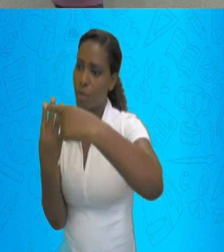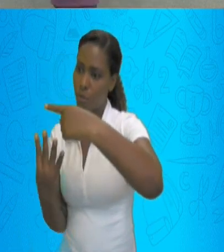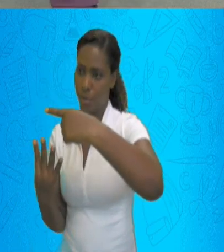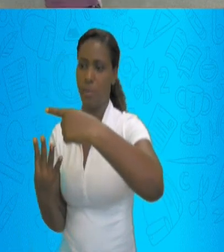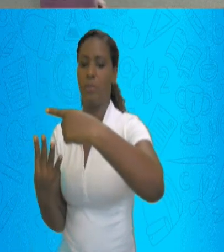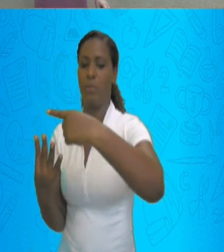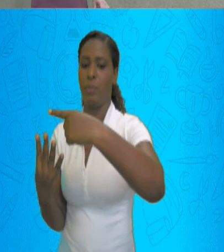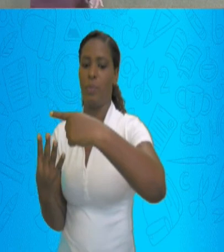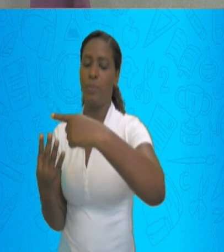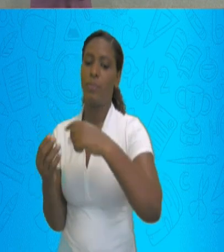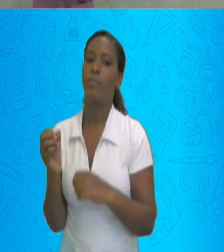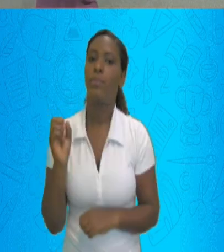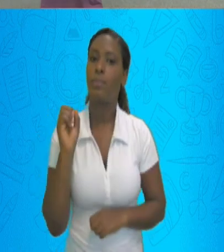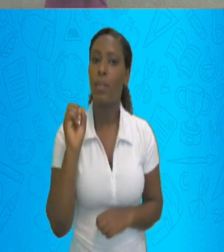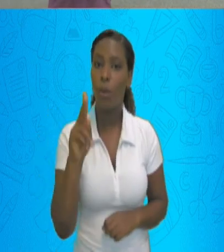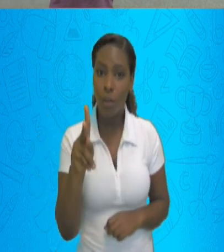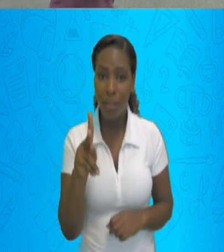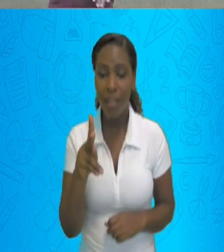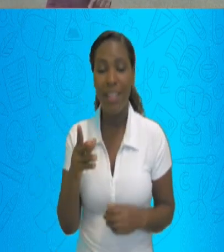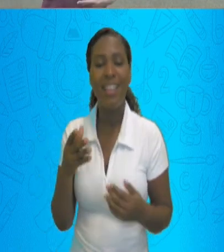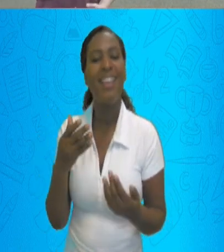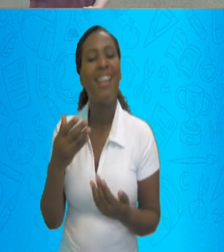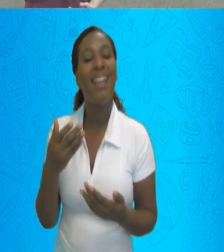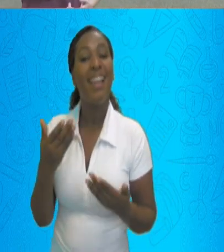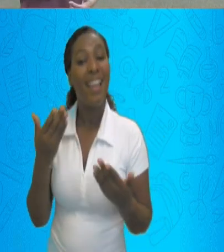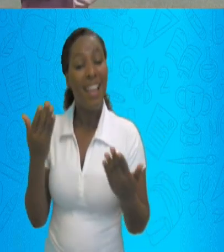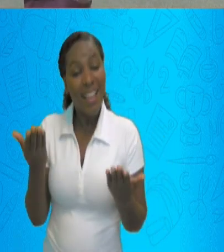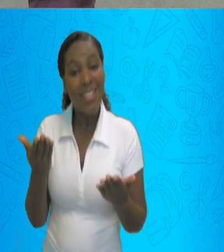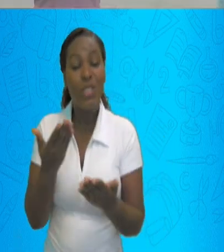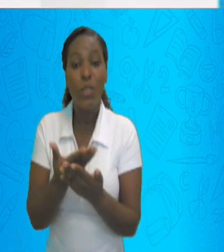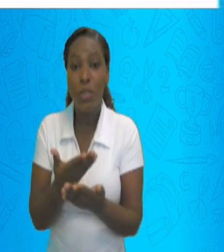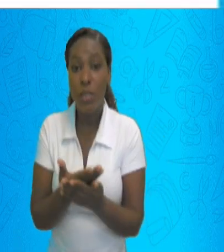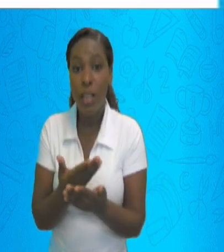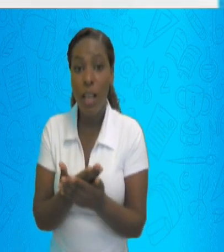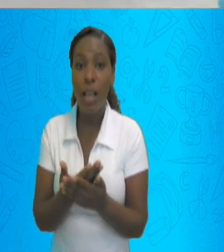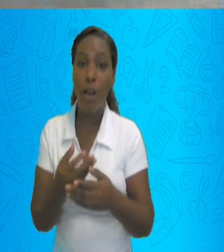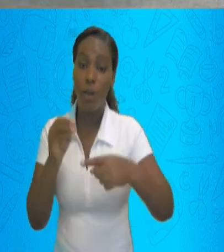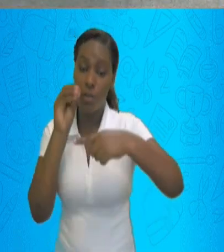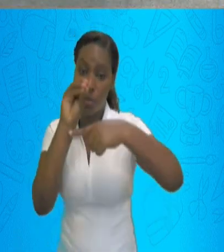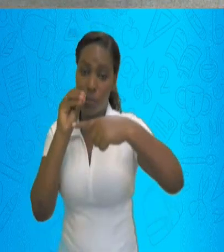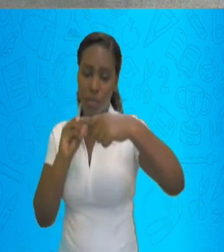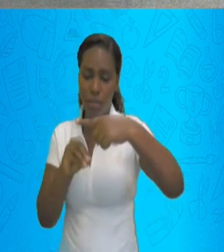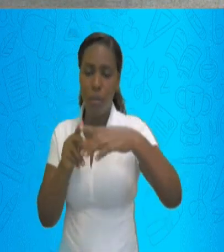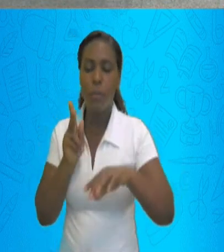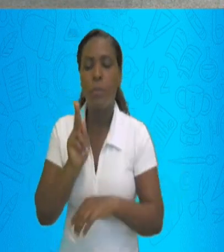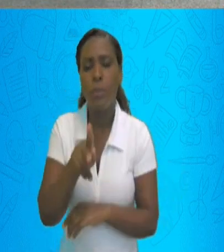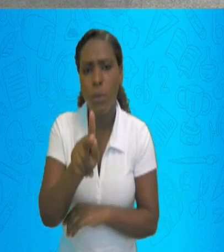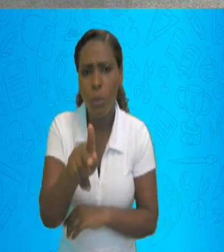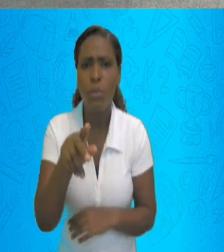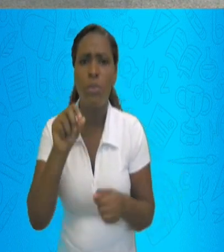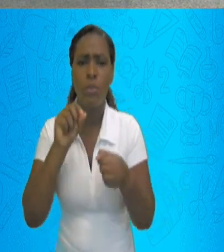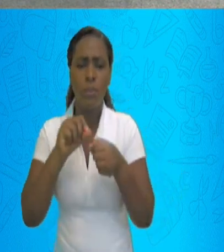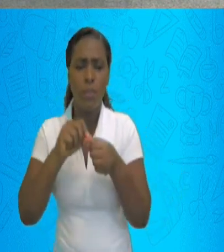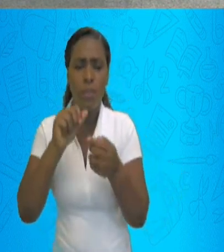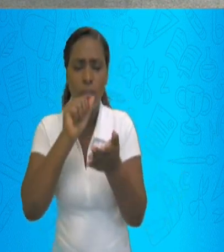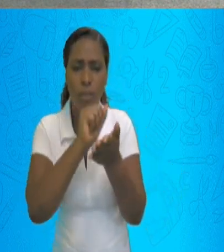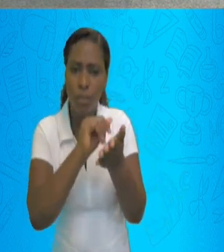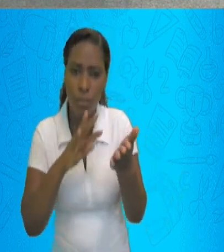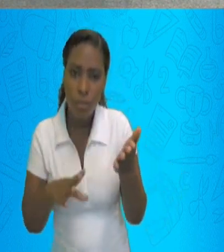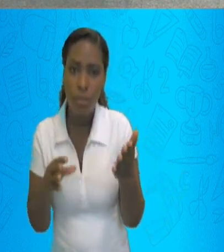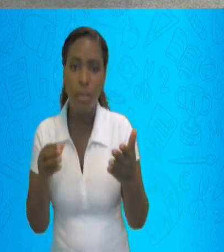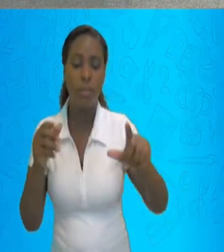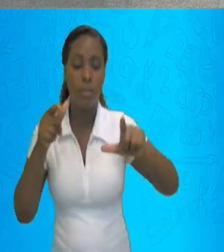2/4. Então, essa foi a nossa aula de frações, e para que vocês continuem realizando os exercícios da plataforma,